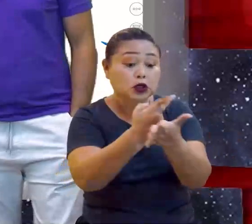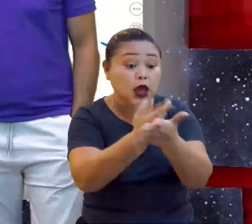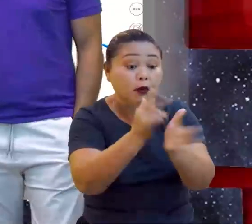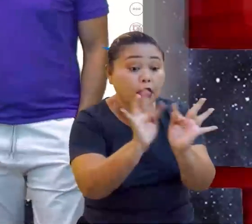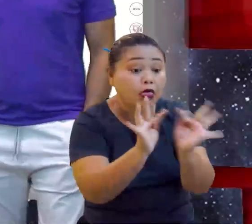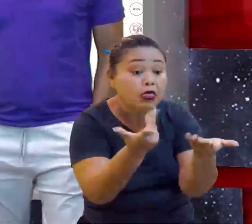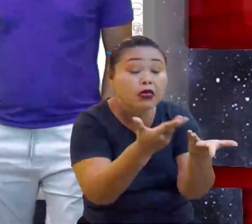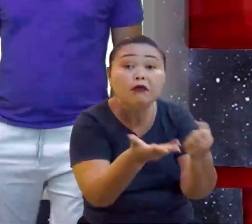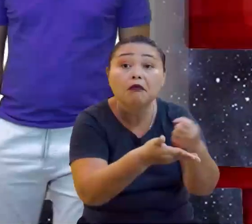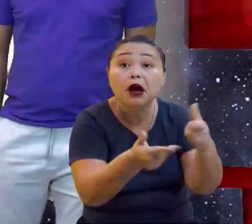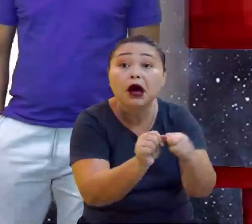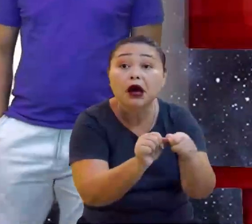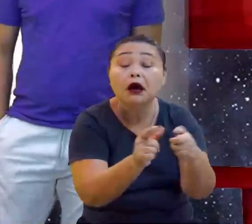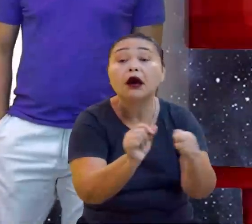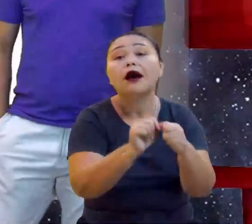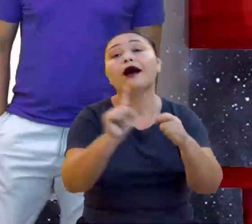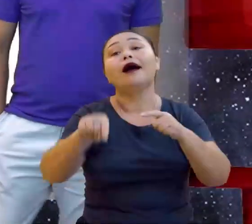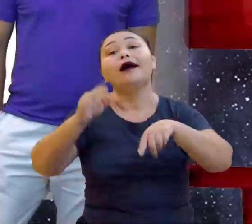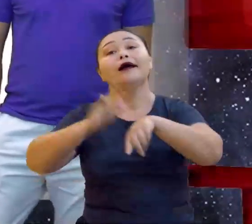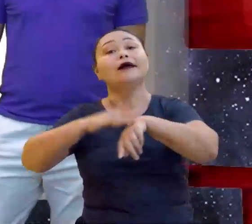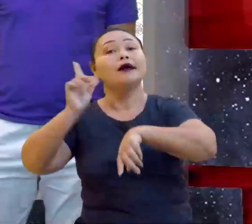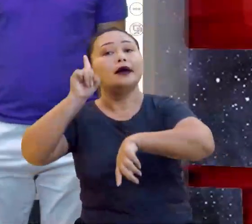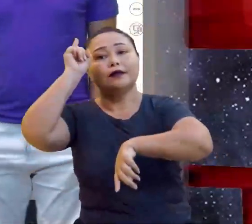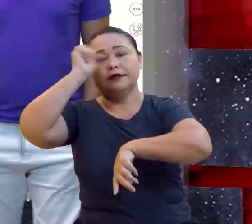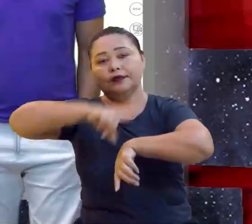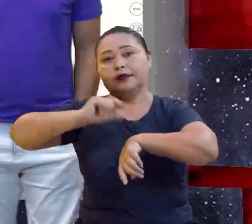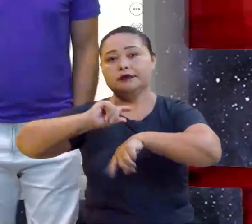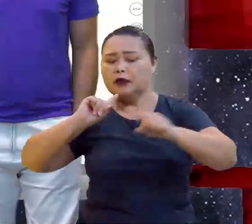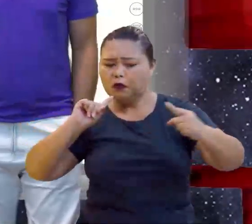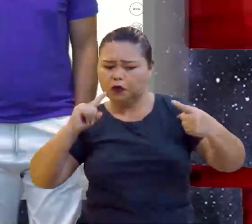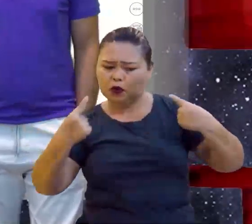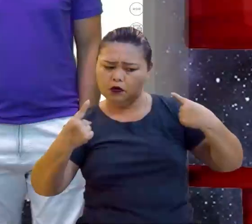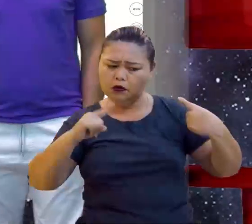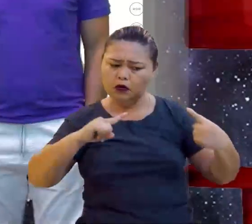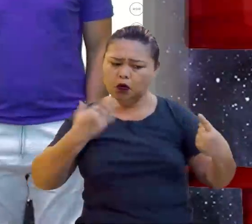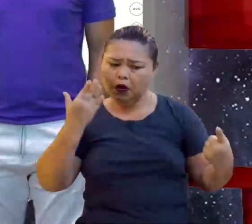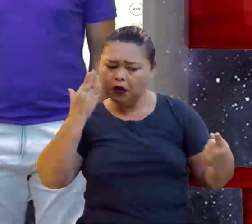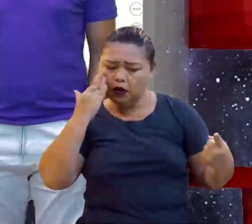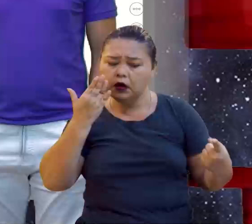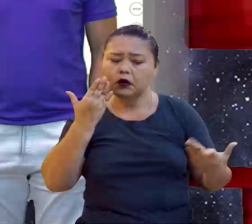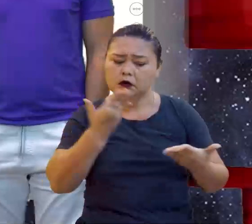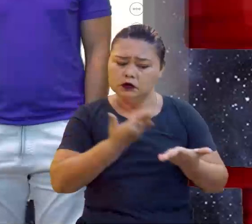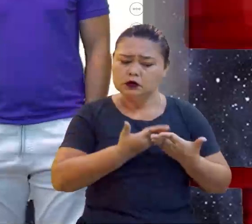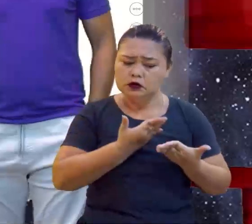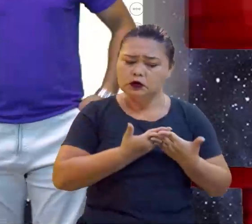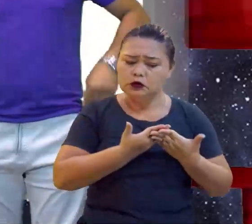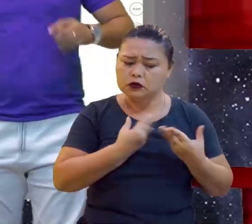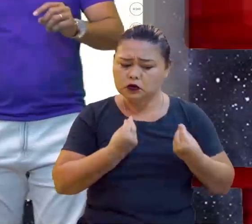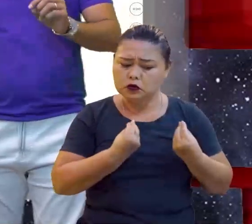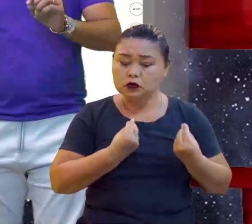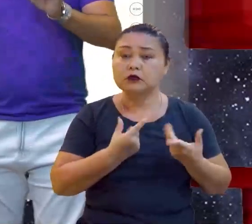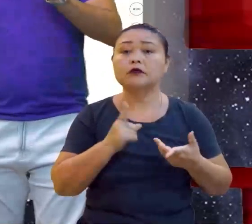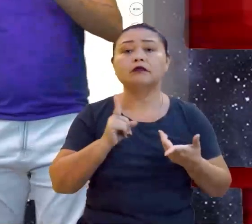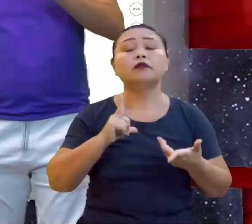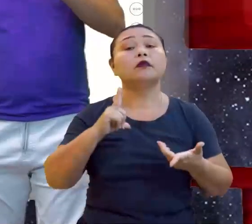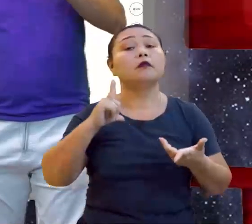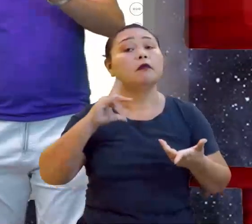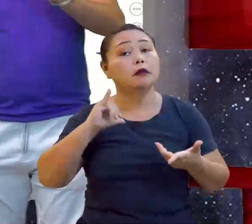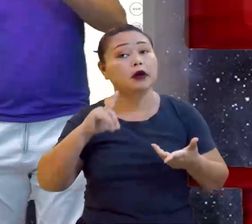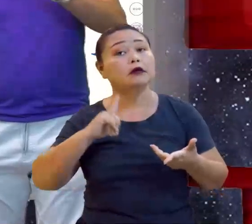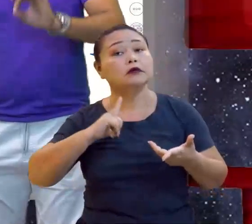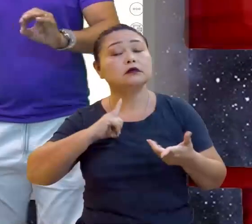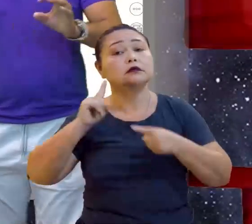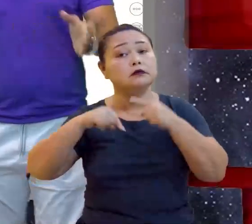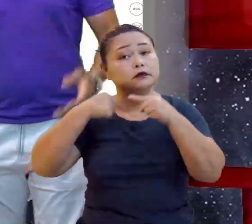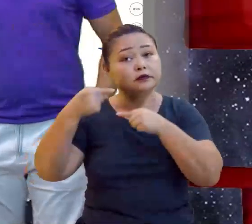simples e acertar uma difícil, que ele diz que há controvérsias aí na sua resposta. Mesmo que você tenha feito, vai sair lá que